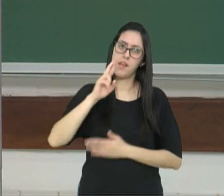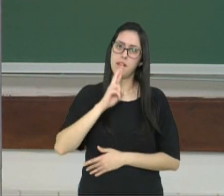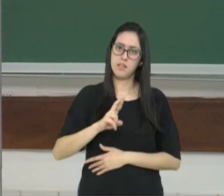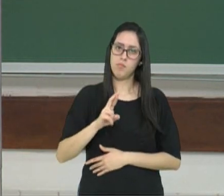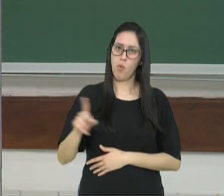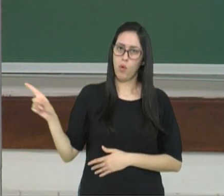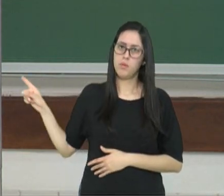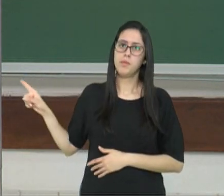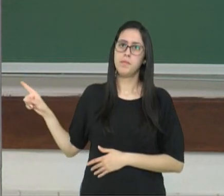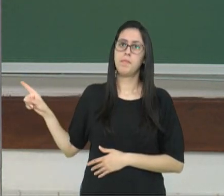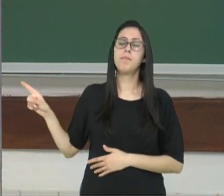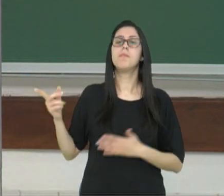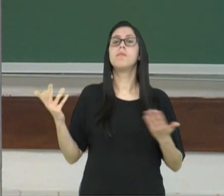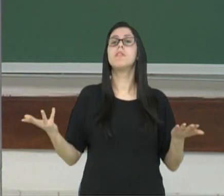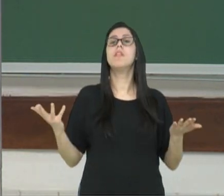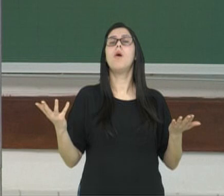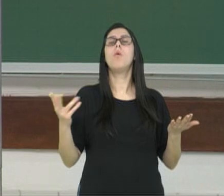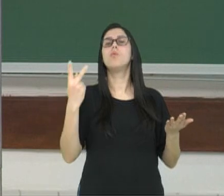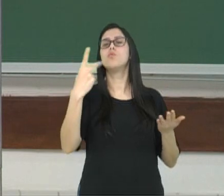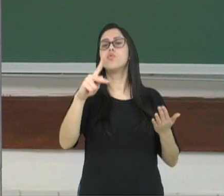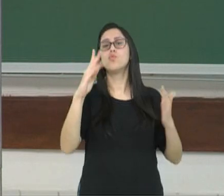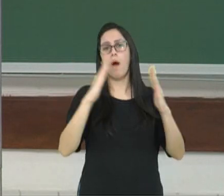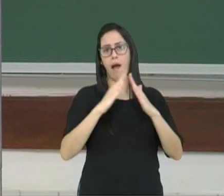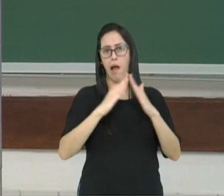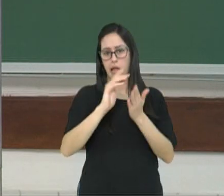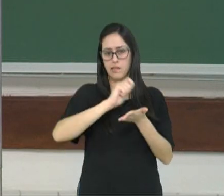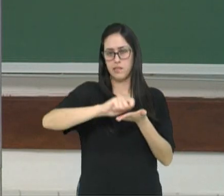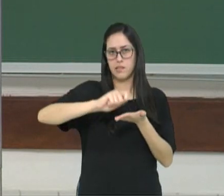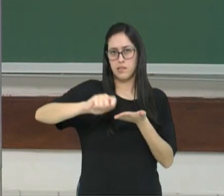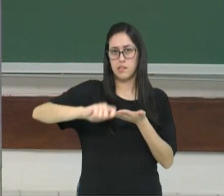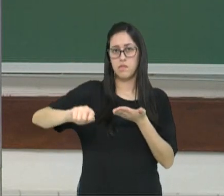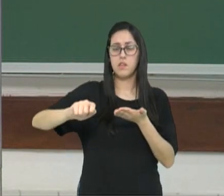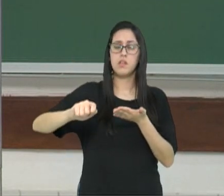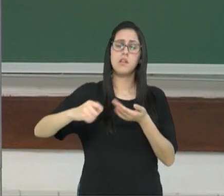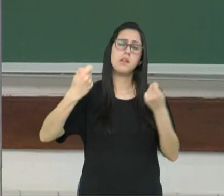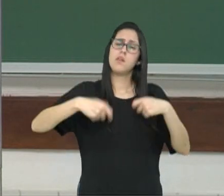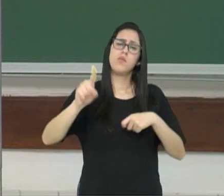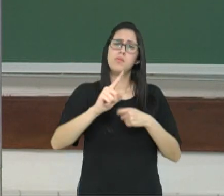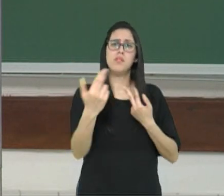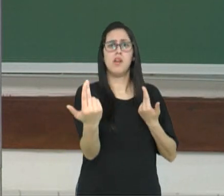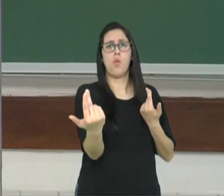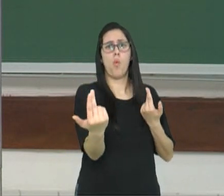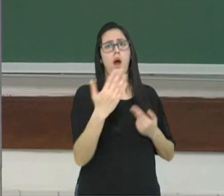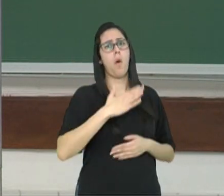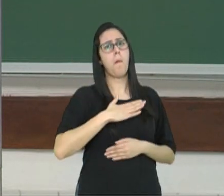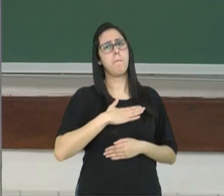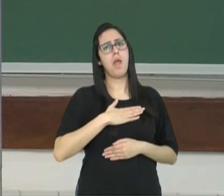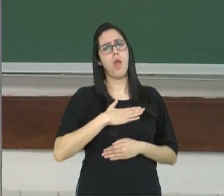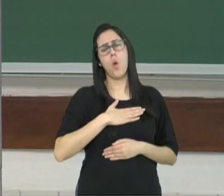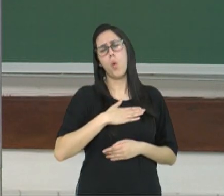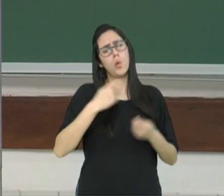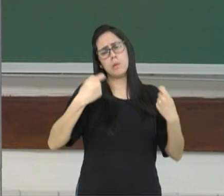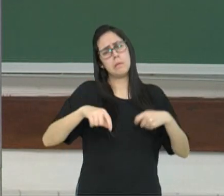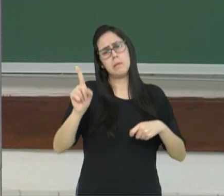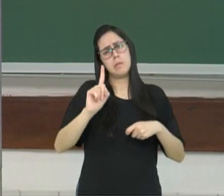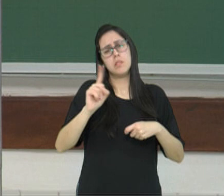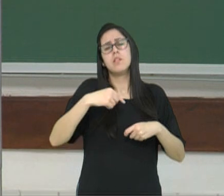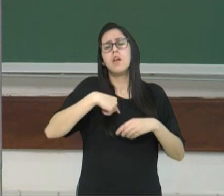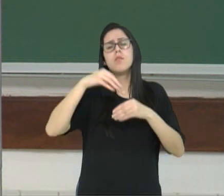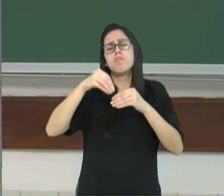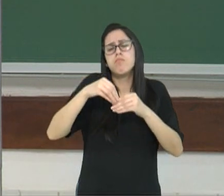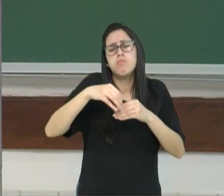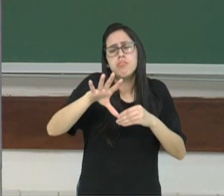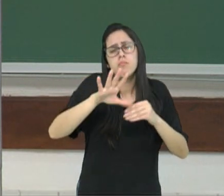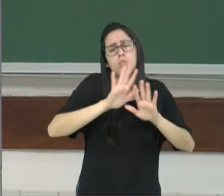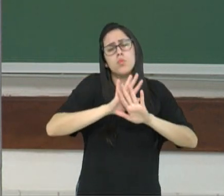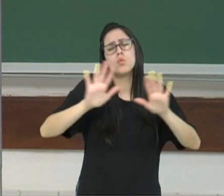você escreveu aí na sua casa pode não estar exatamente igual ao meu texto. Mas isso aqui é uma sugestão, pois